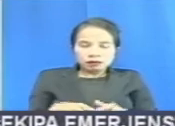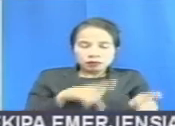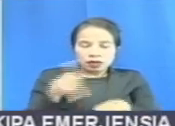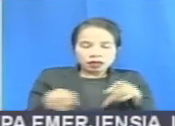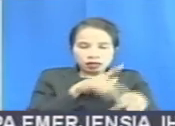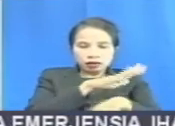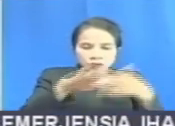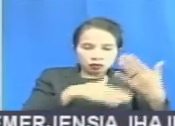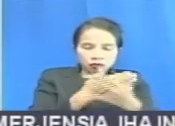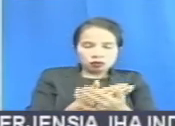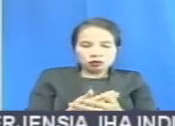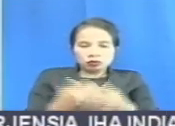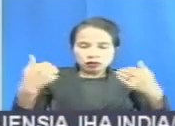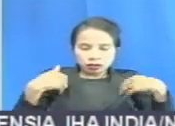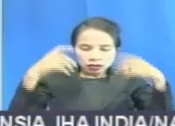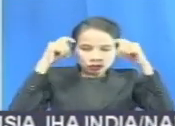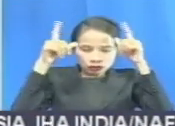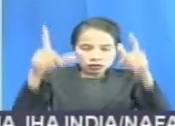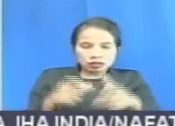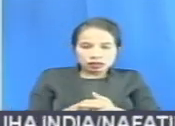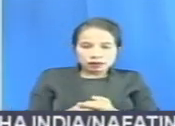população hotu percento